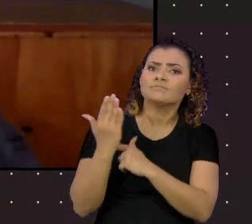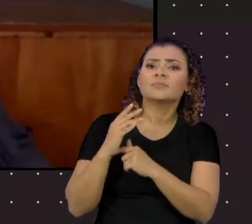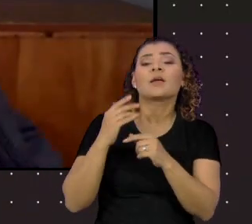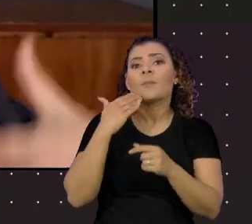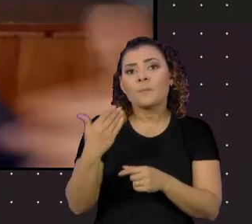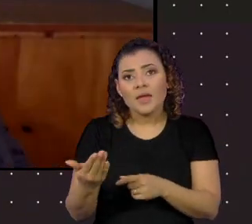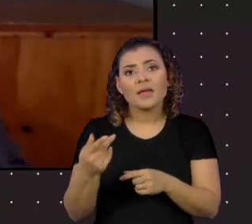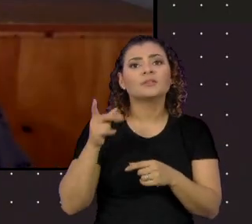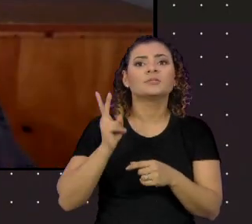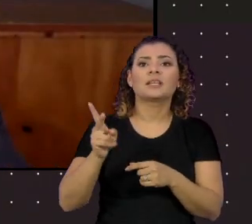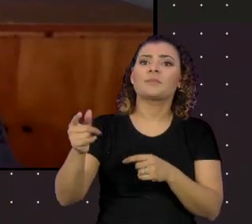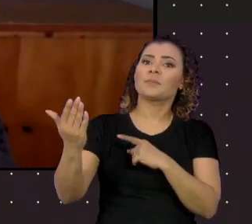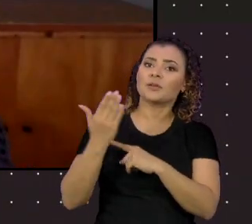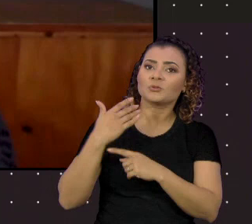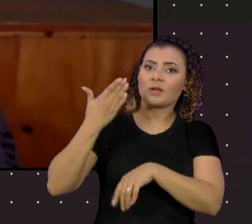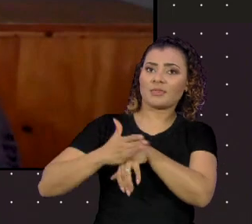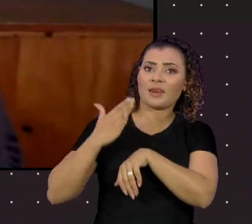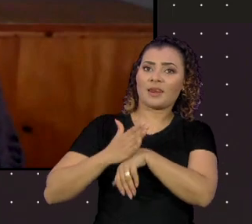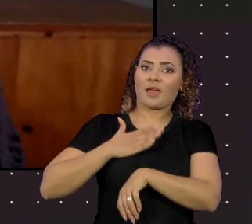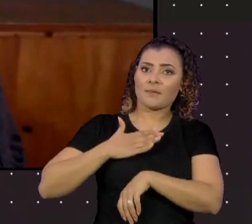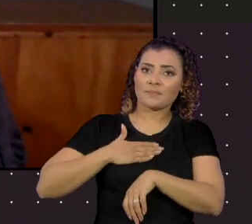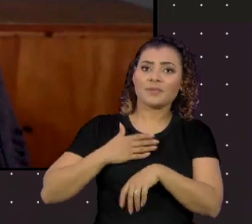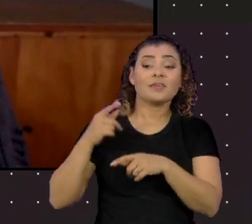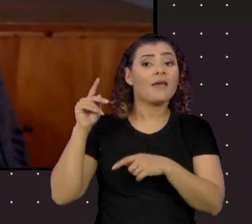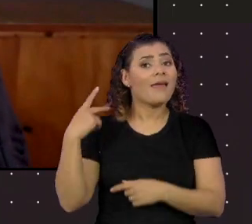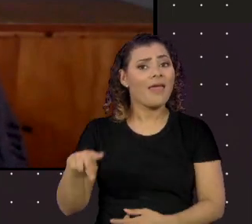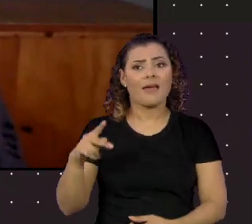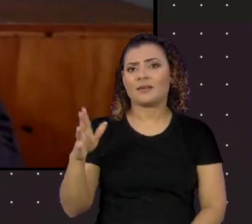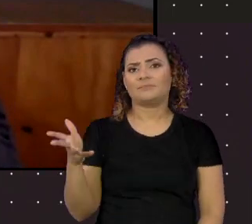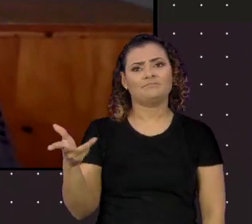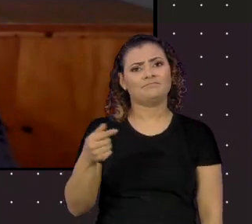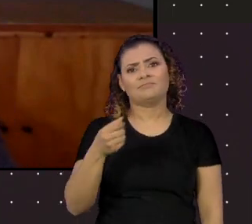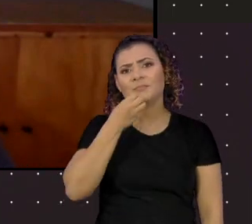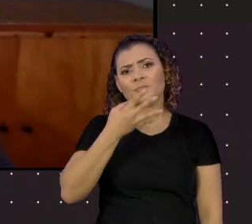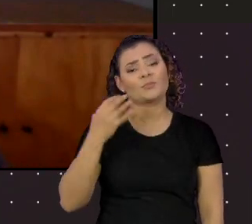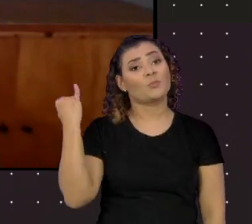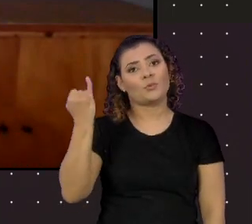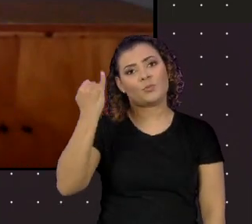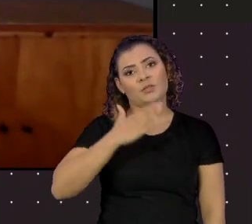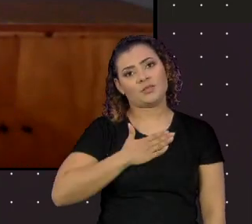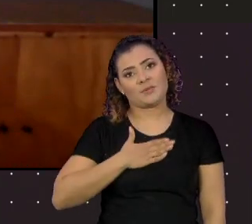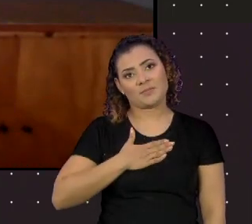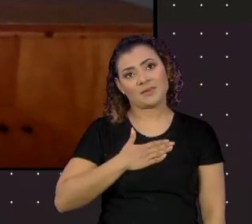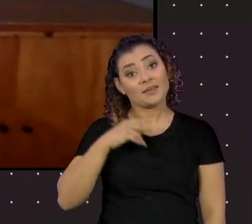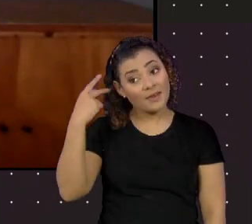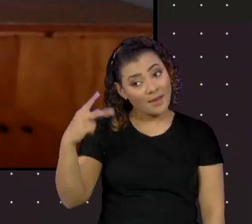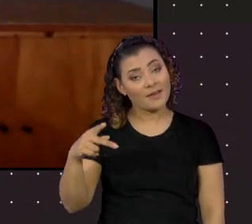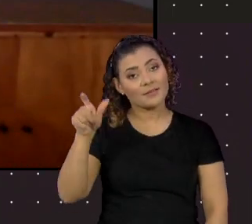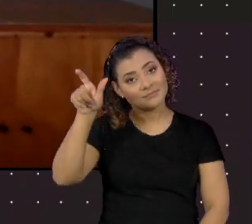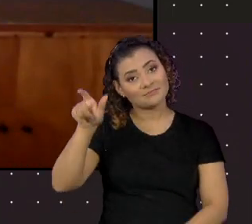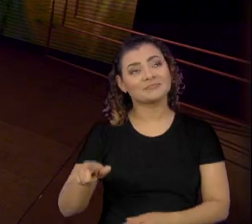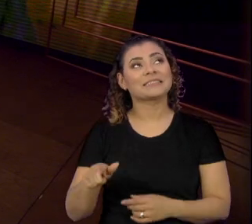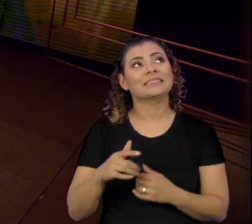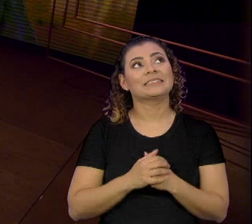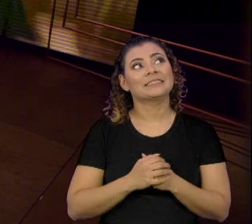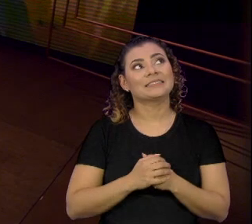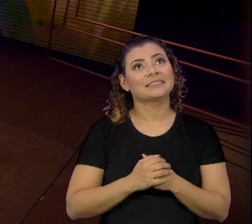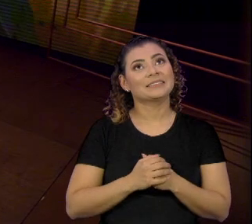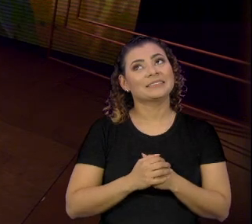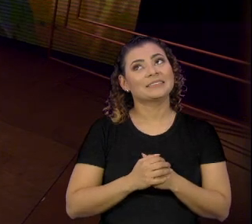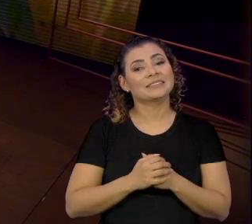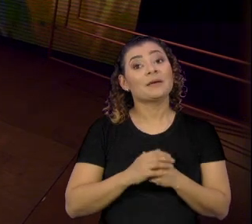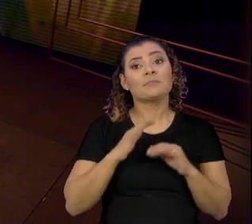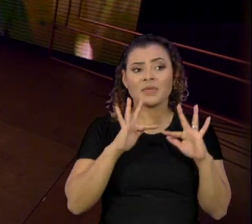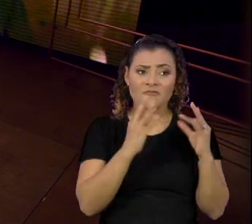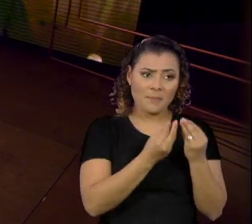uma ajuda, peço para ela fazer a minha preparação, assim, ela é uma pessoa muito importante para mim, assim, a minha grande, claro que toda a